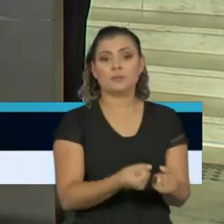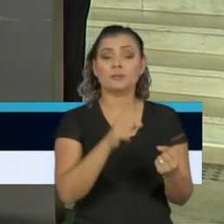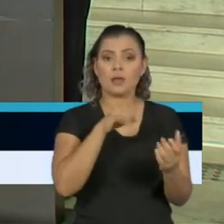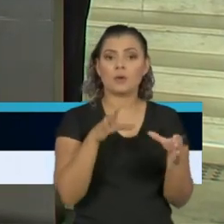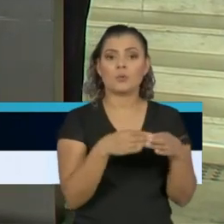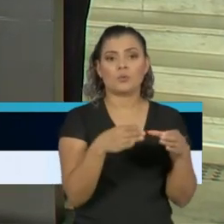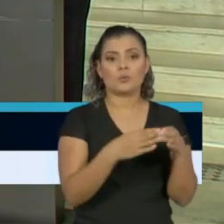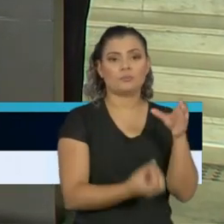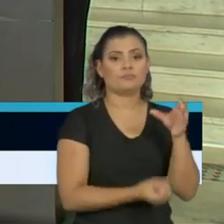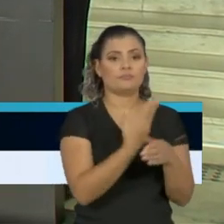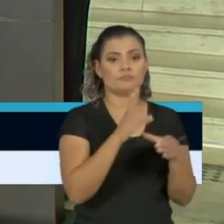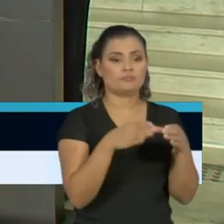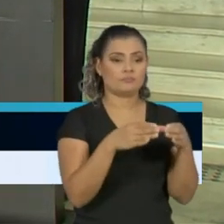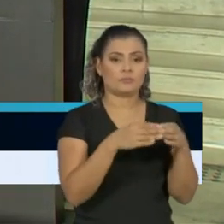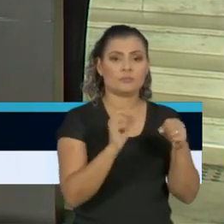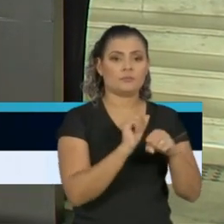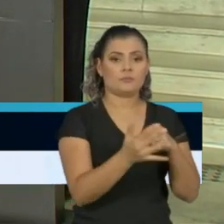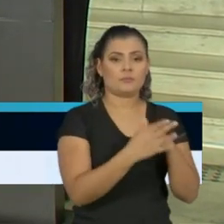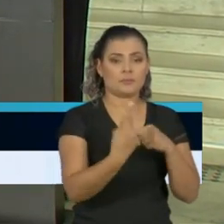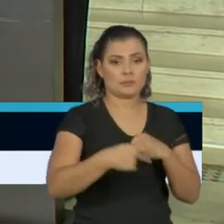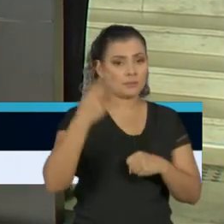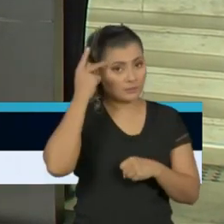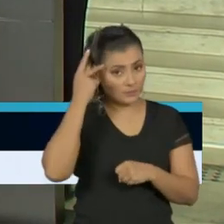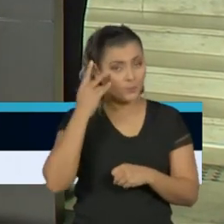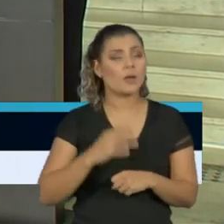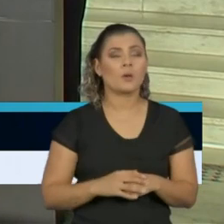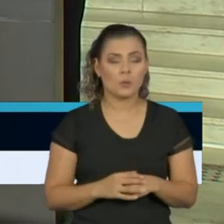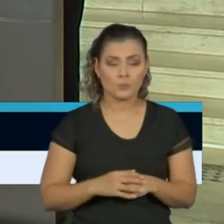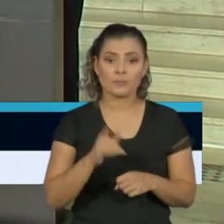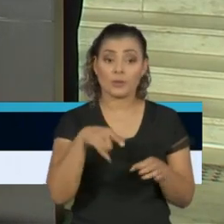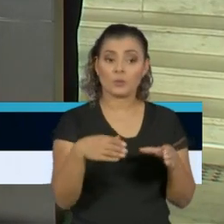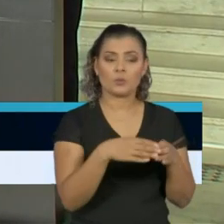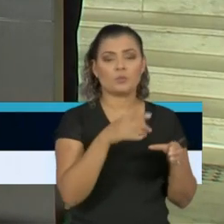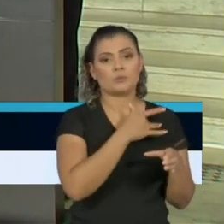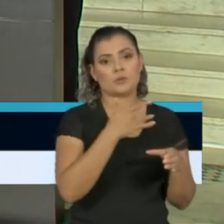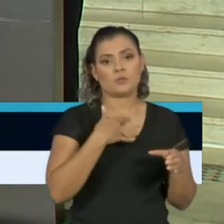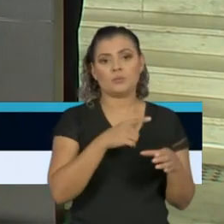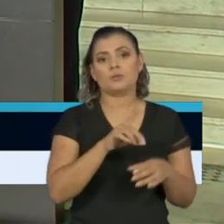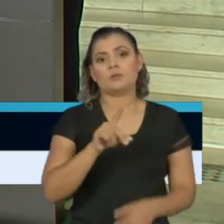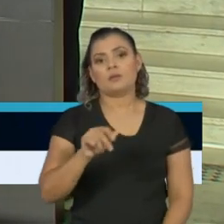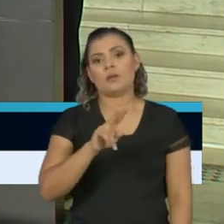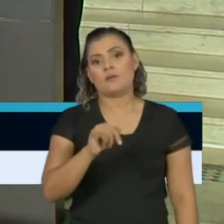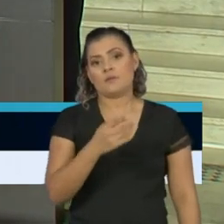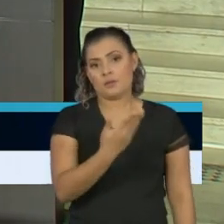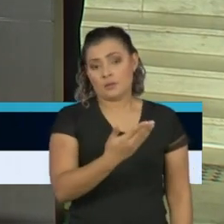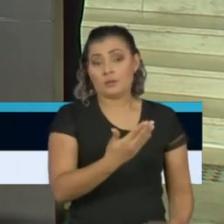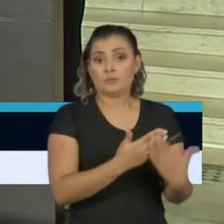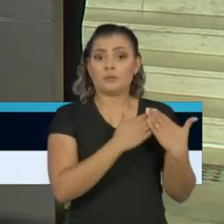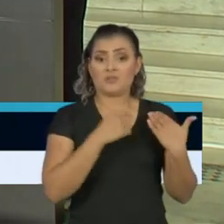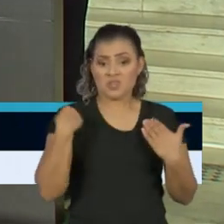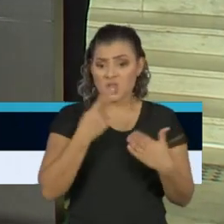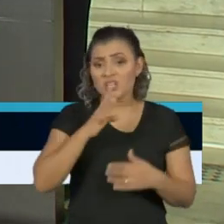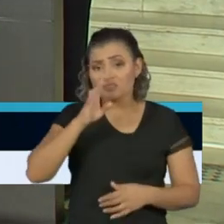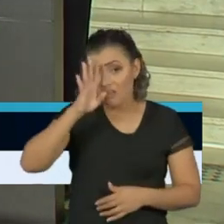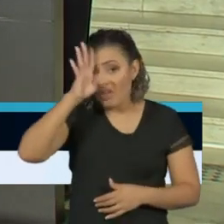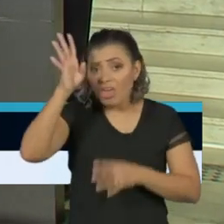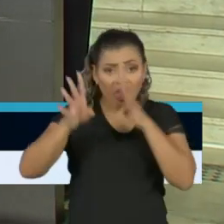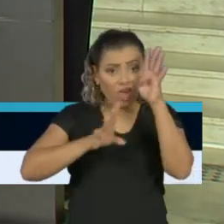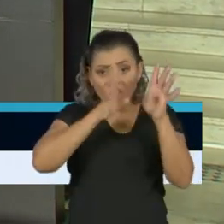de Contingência do Coronavírus, o Comitê de Saúde, que é comandado pelo Dr. Davi Wipe. Nós não tomamos decisões